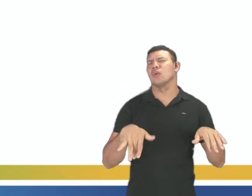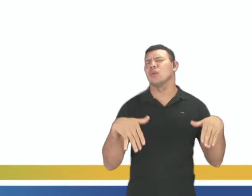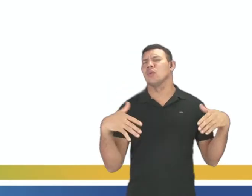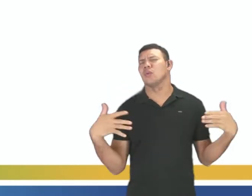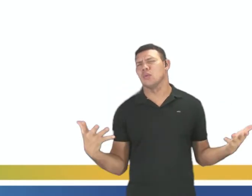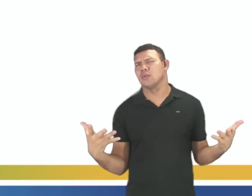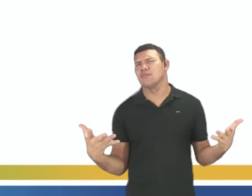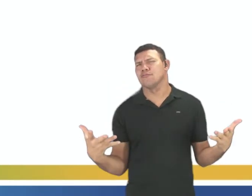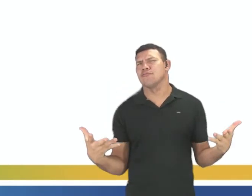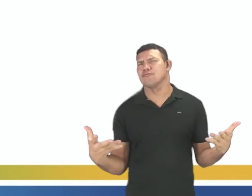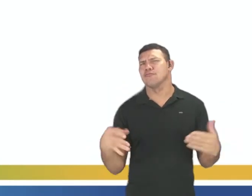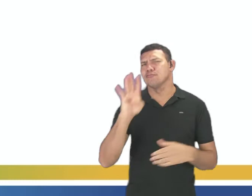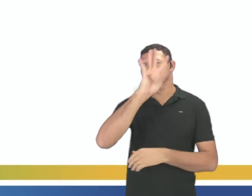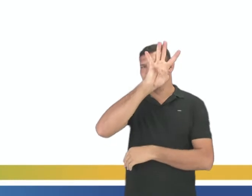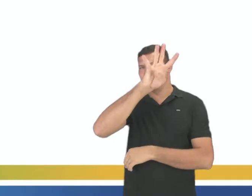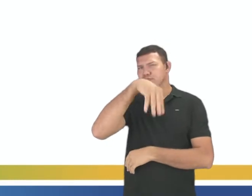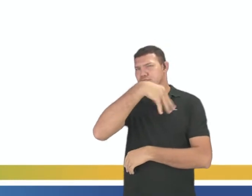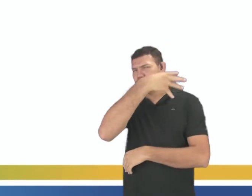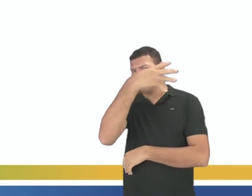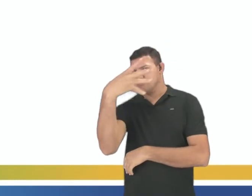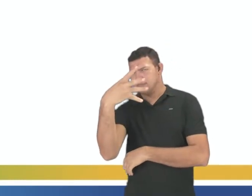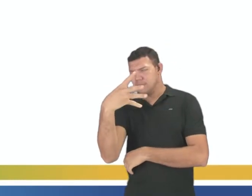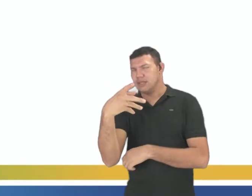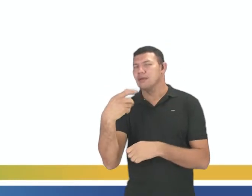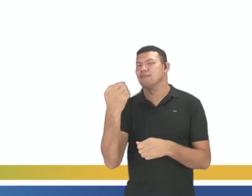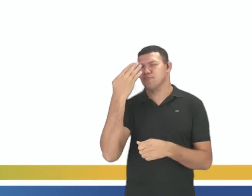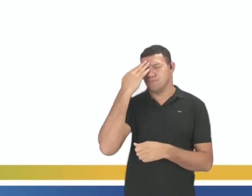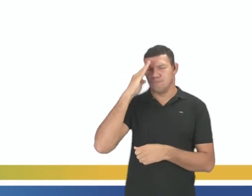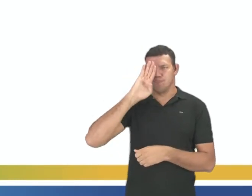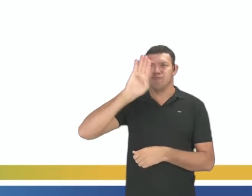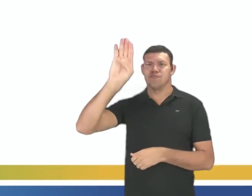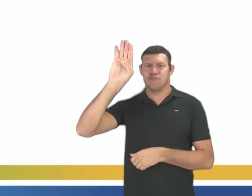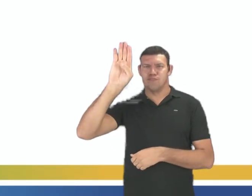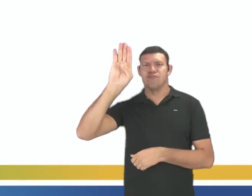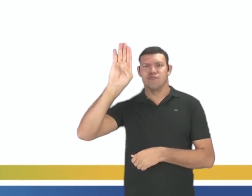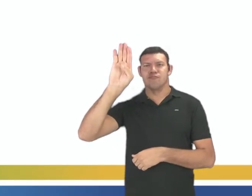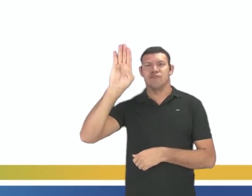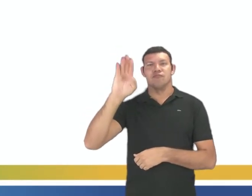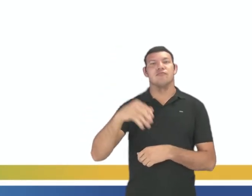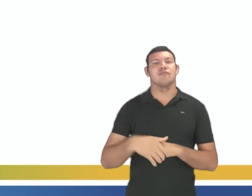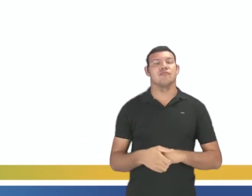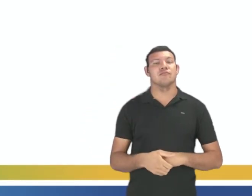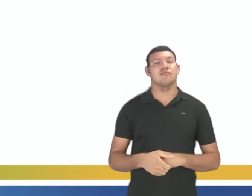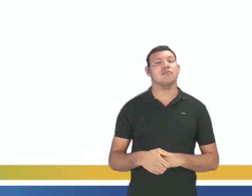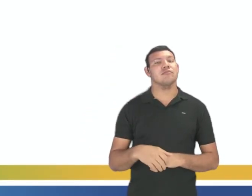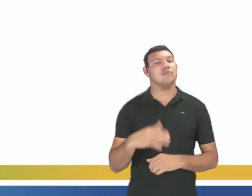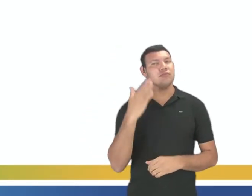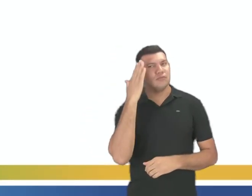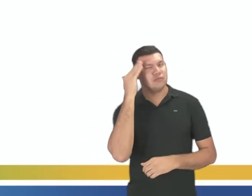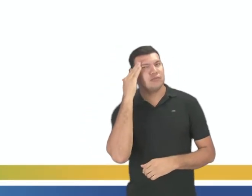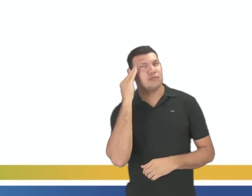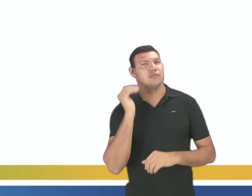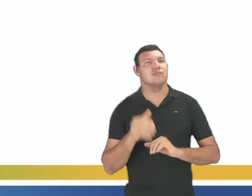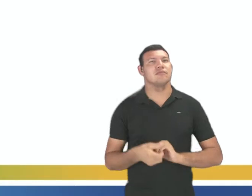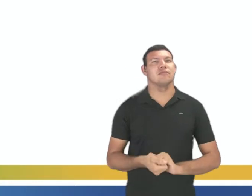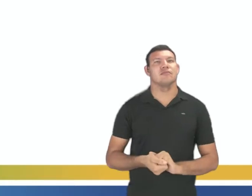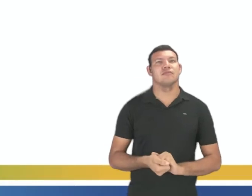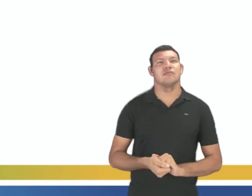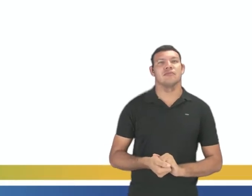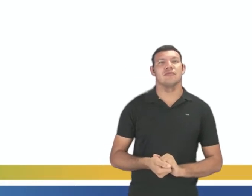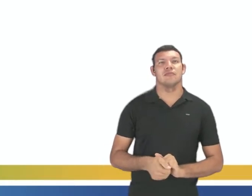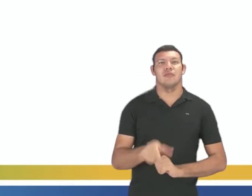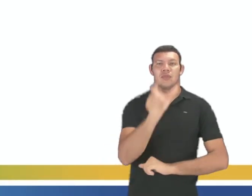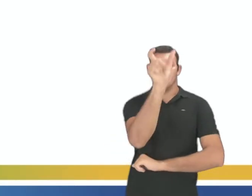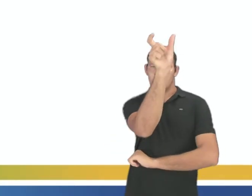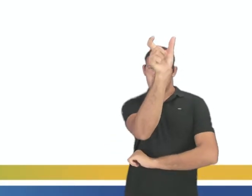muito importante que a gente saiba quais são eles, né? Então vamos ali. Subject pronoun e object pronouns. A gente tem os